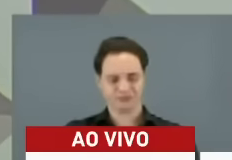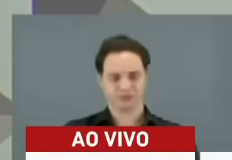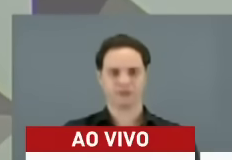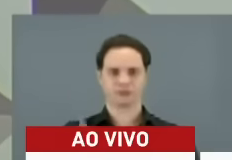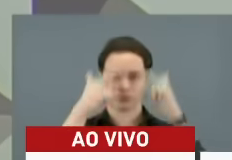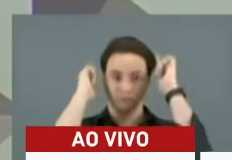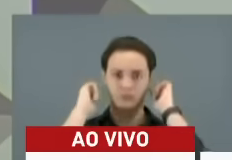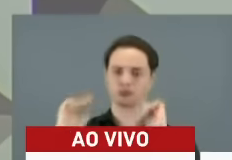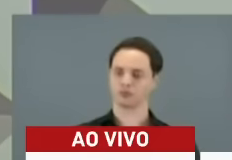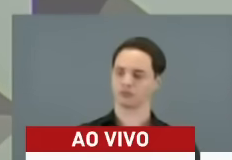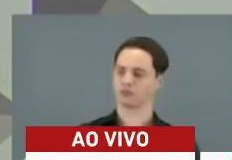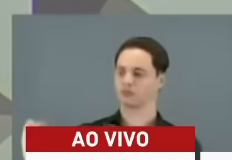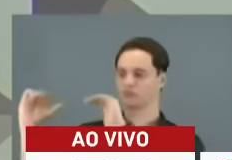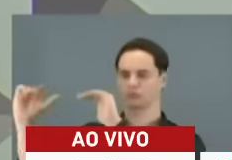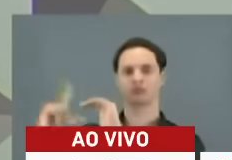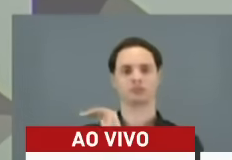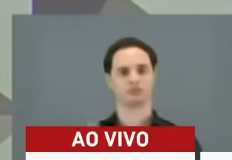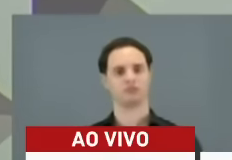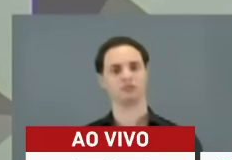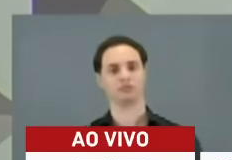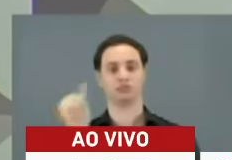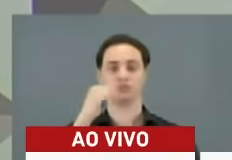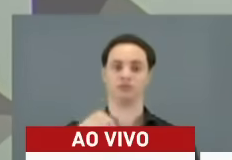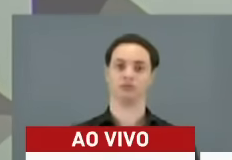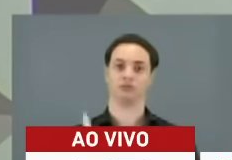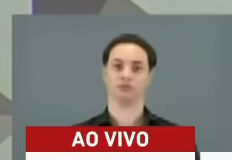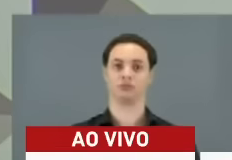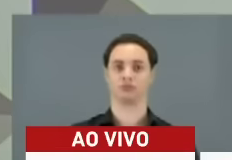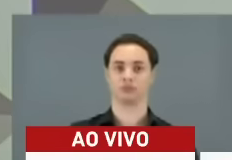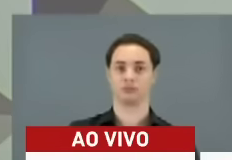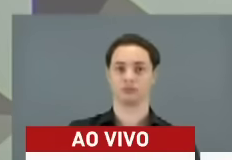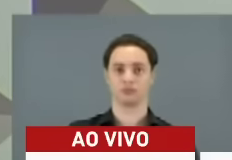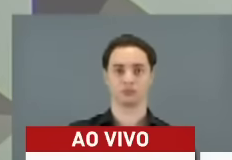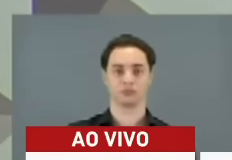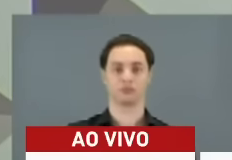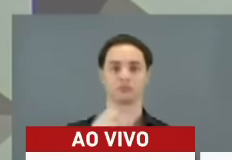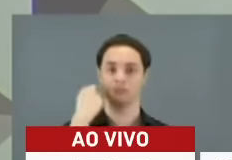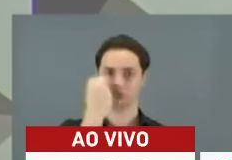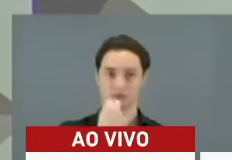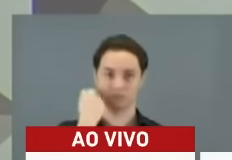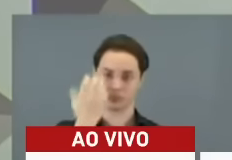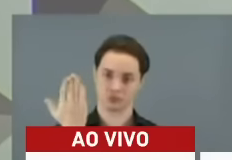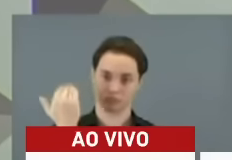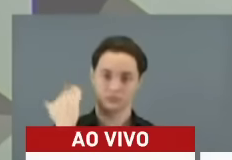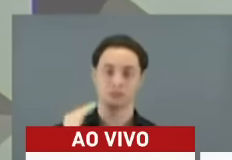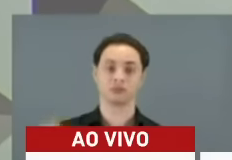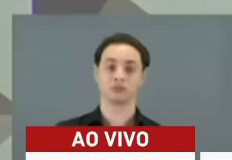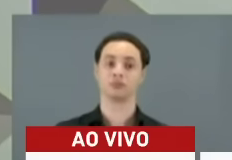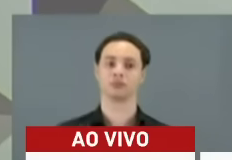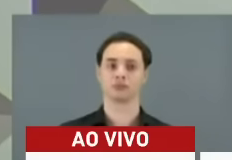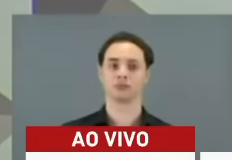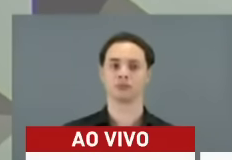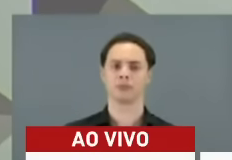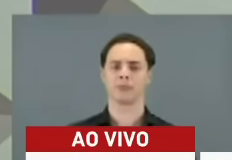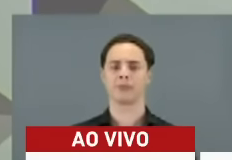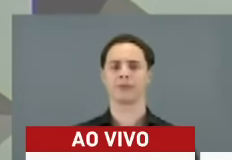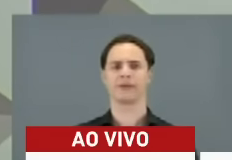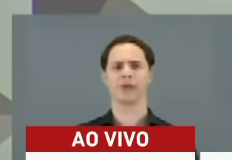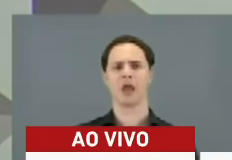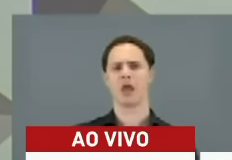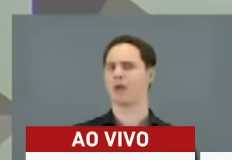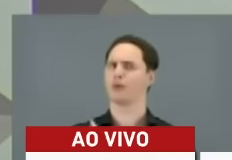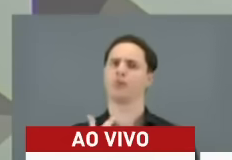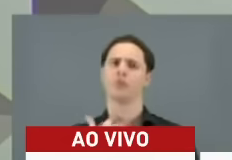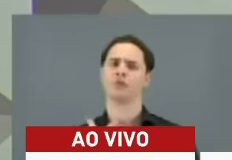Fala o deputado Arthur Maia, que preside a comissão. Lembrando que hoje será ouvido o ex-diretor adjunto da ABIN, Agência Brasileira